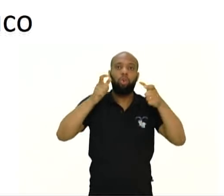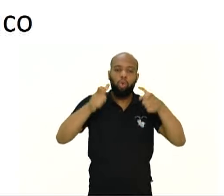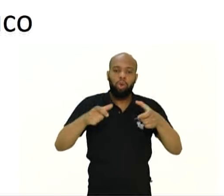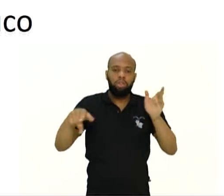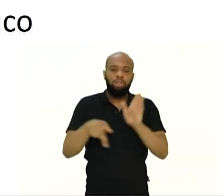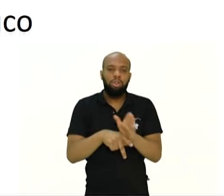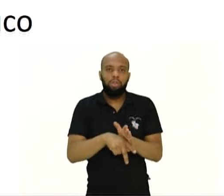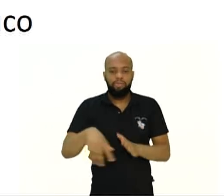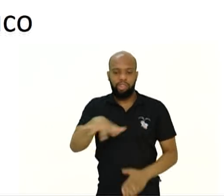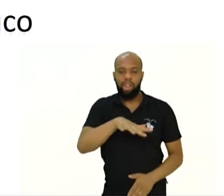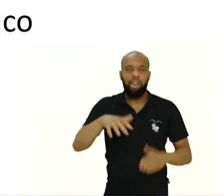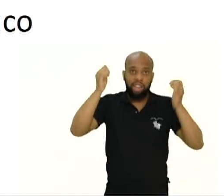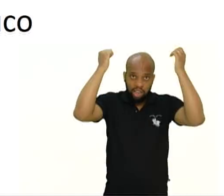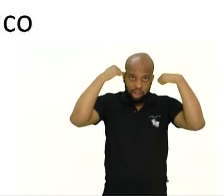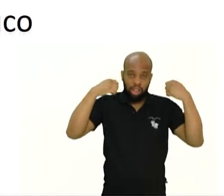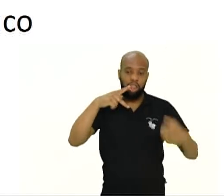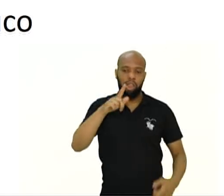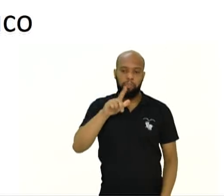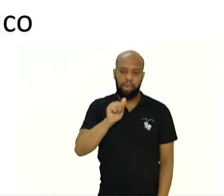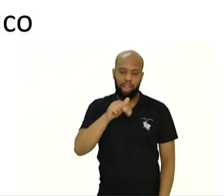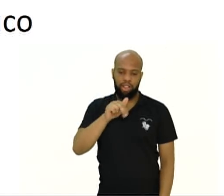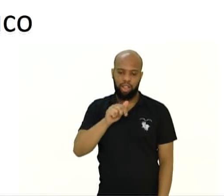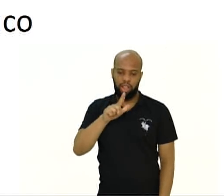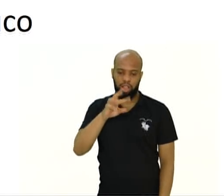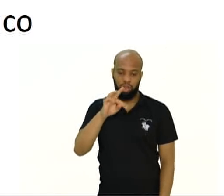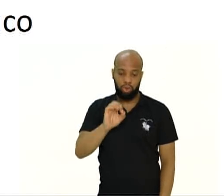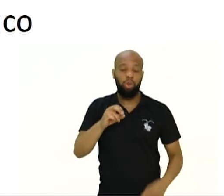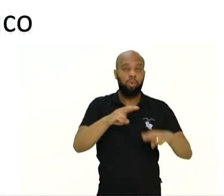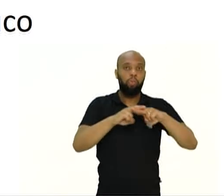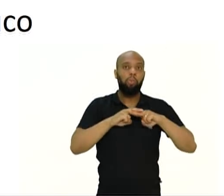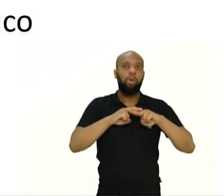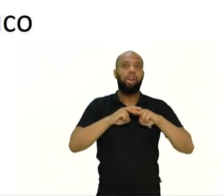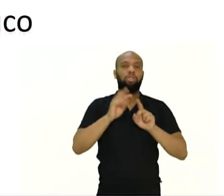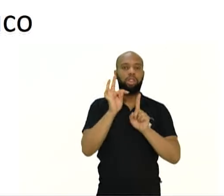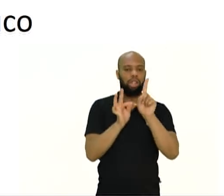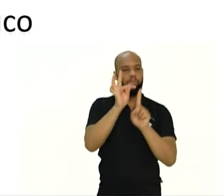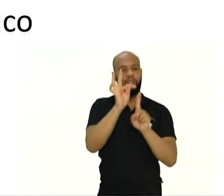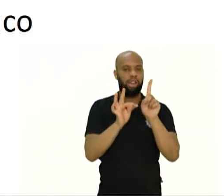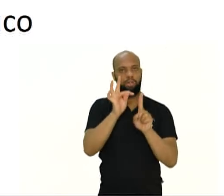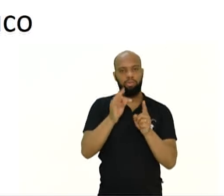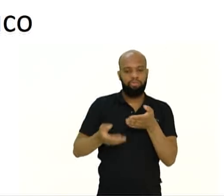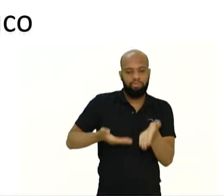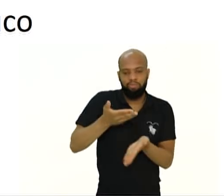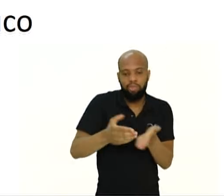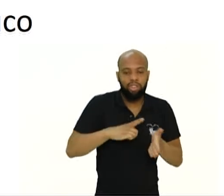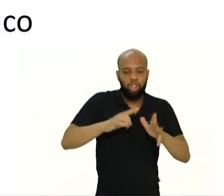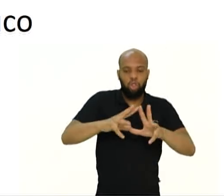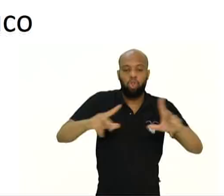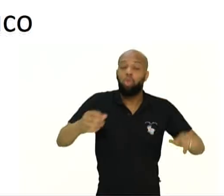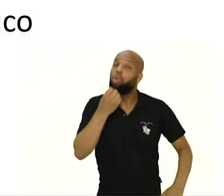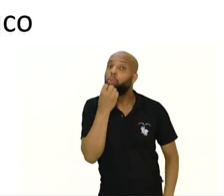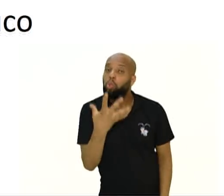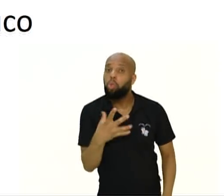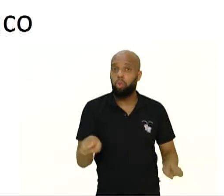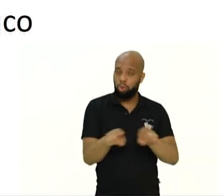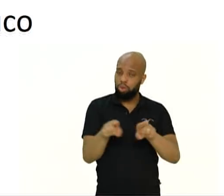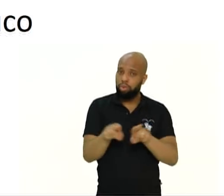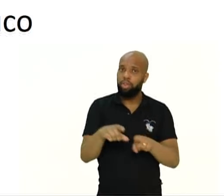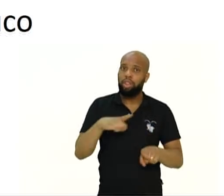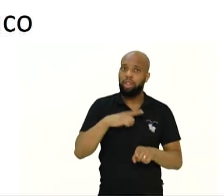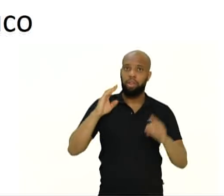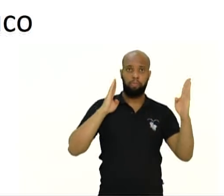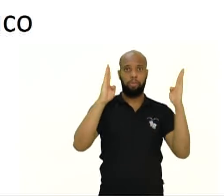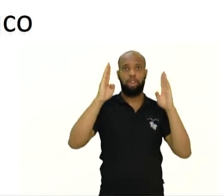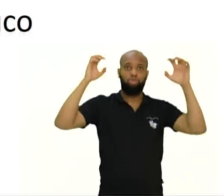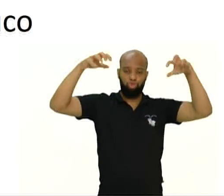México, por conta das temperaturas que favorecem a questão da agricultura, né? Nós vamos ter os solos férteis, nós vamos ter ali